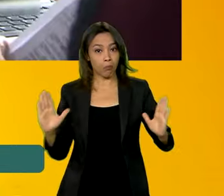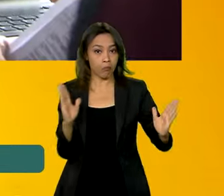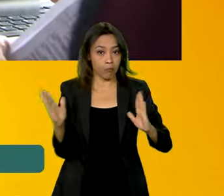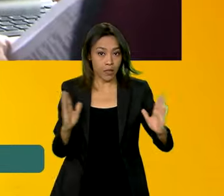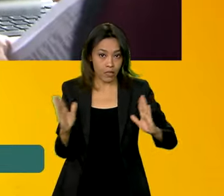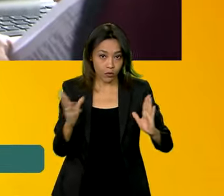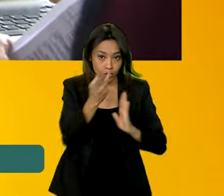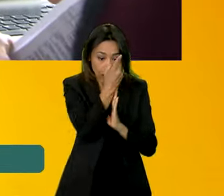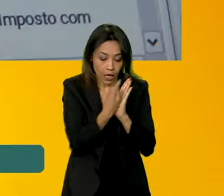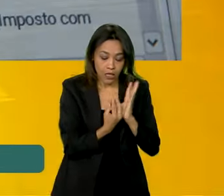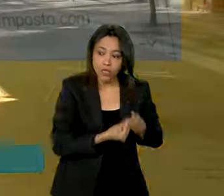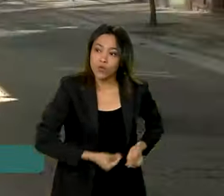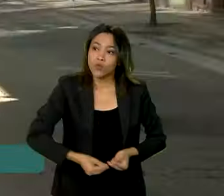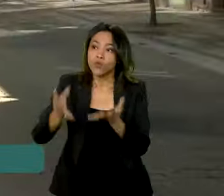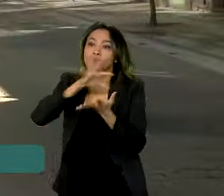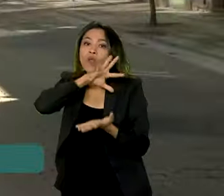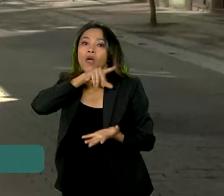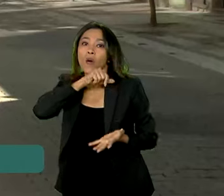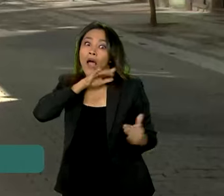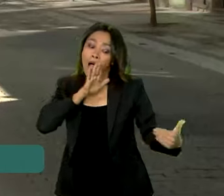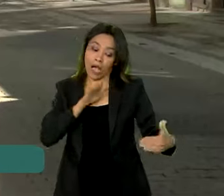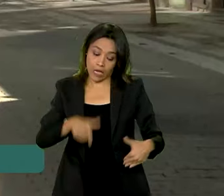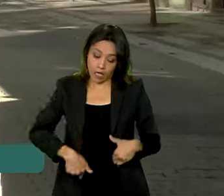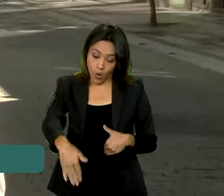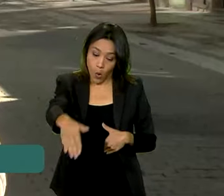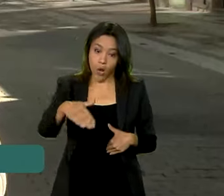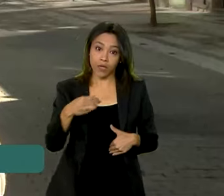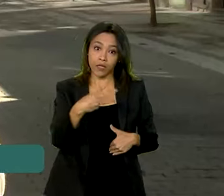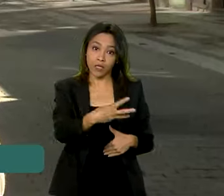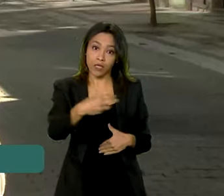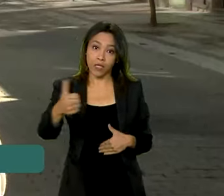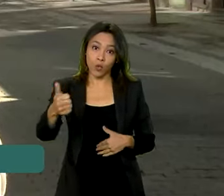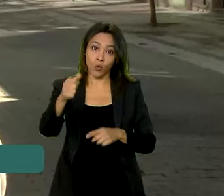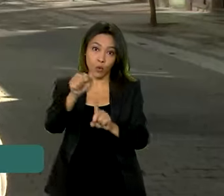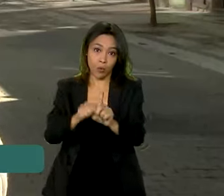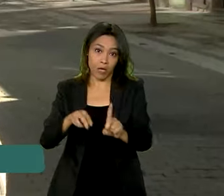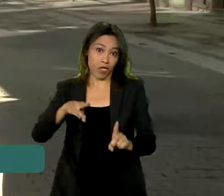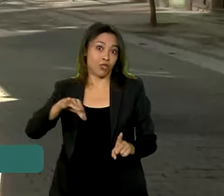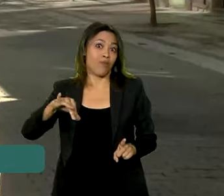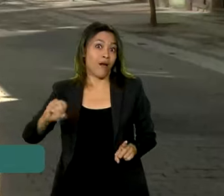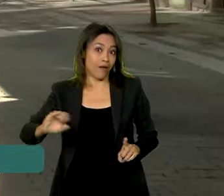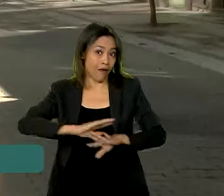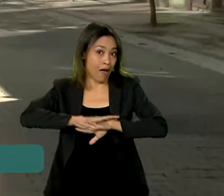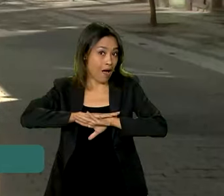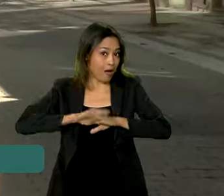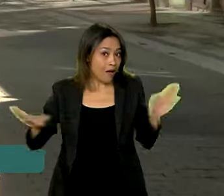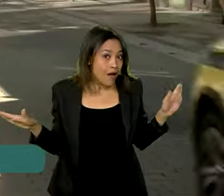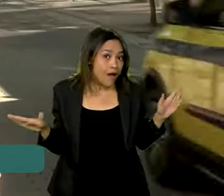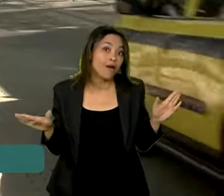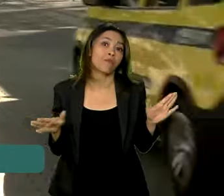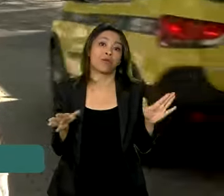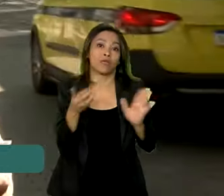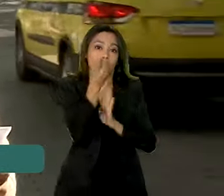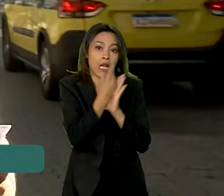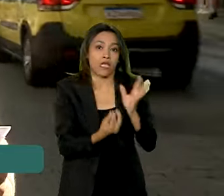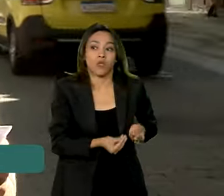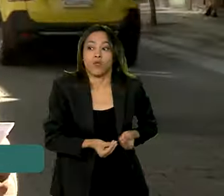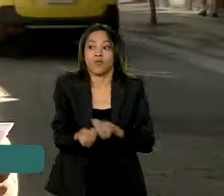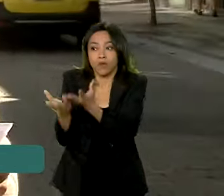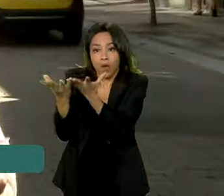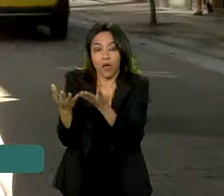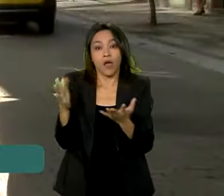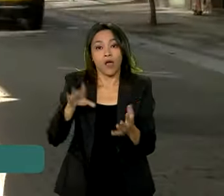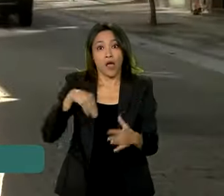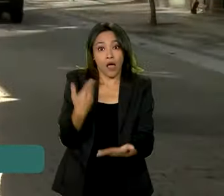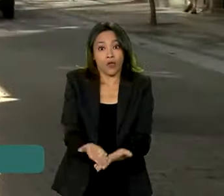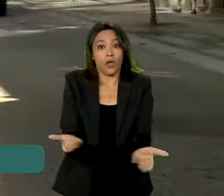Esse prazo acaba no dia 31 de maio, ou seja, falta pouco mais de uma semana, né? Até o momento, segundo os dados da Receita Federal, 29